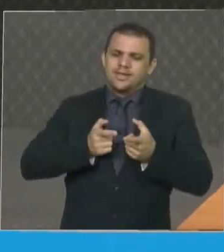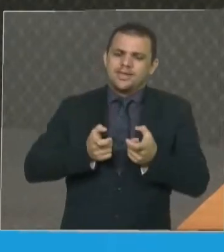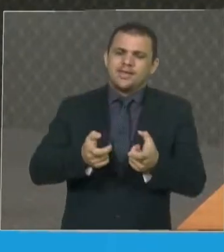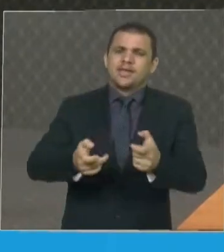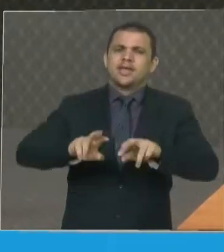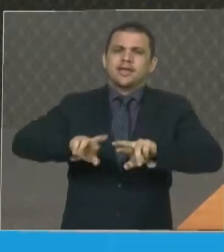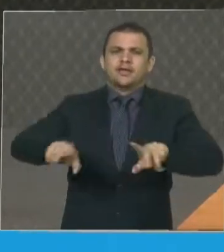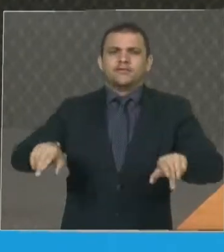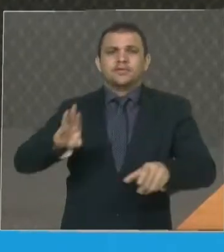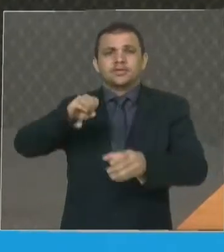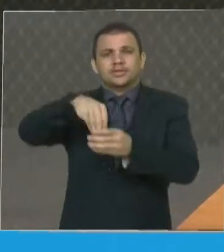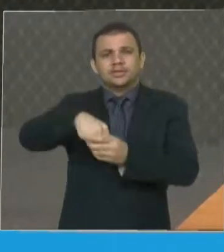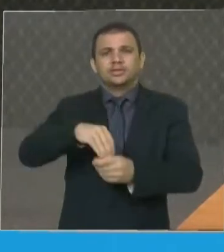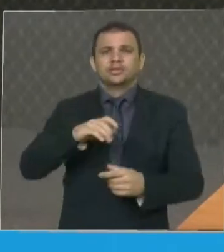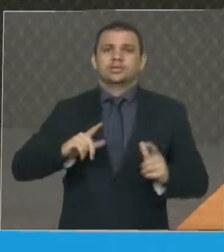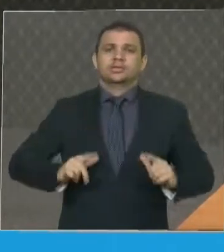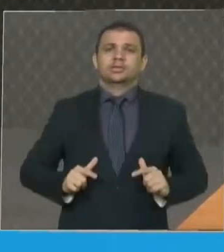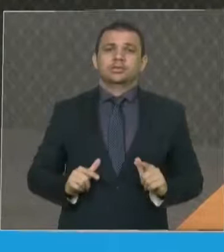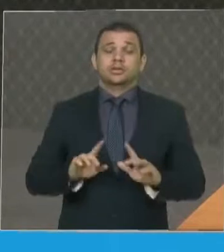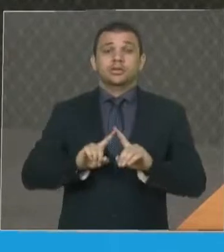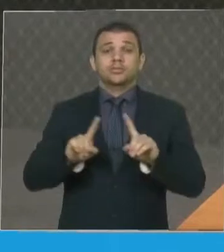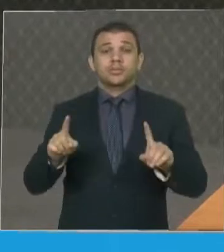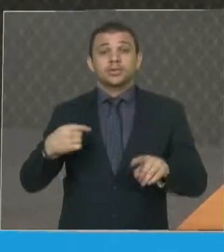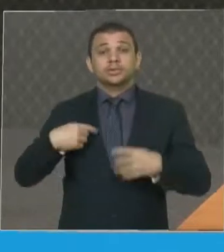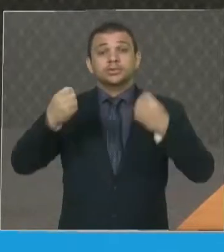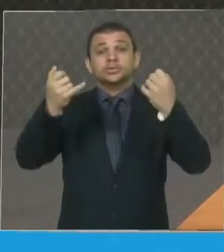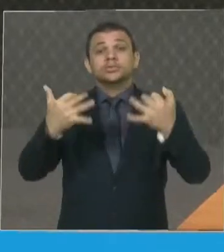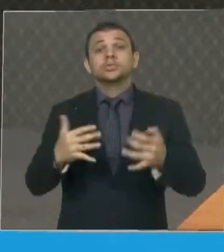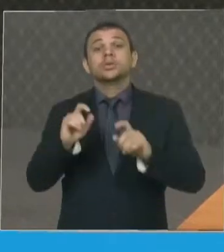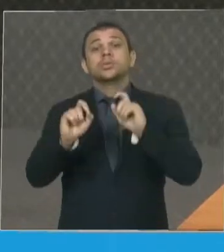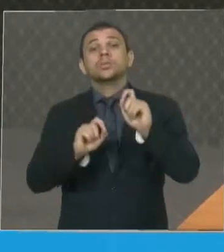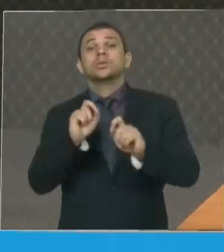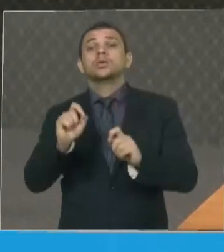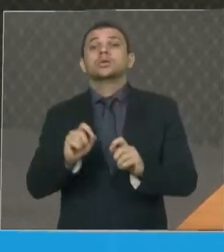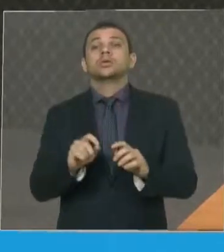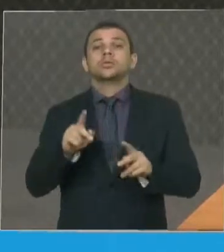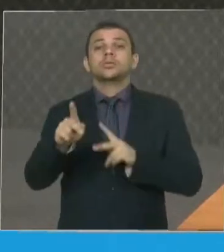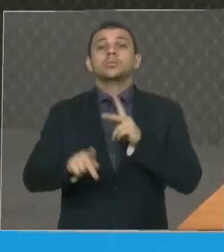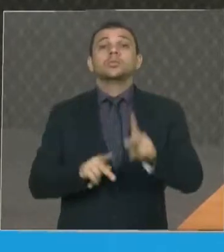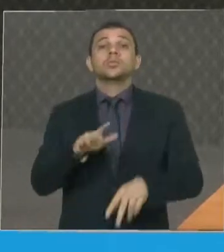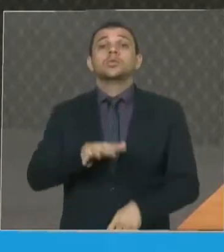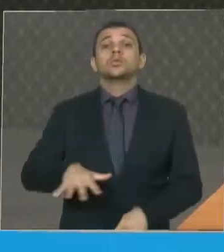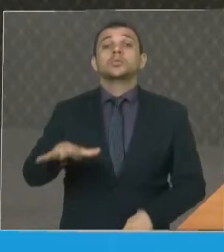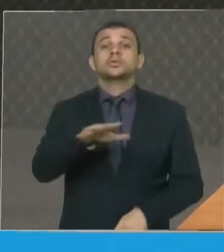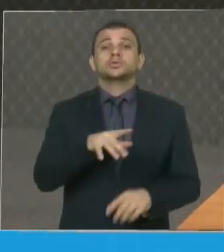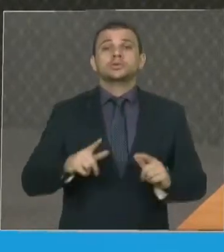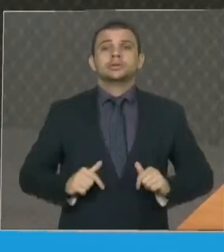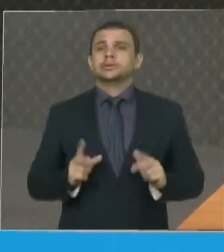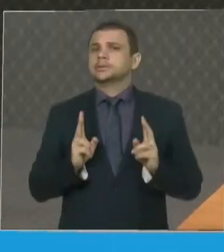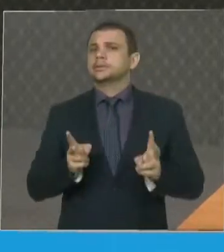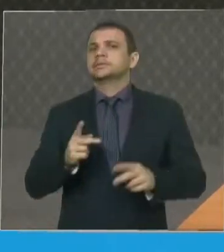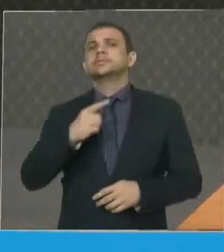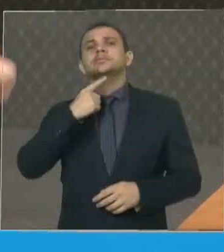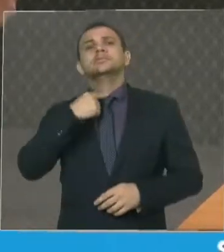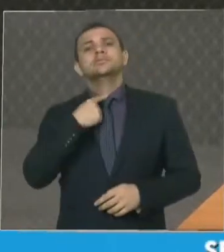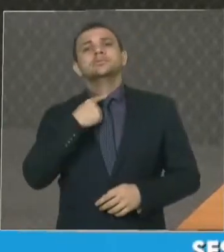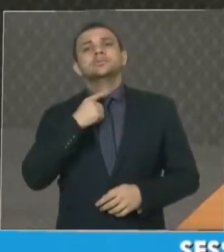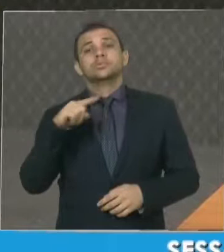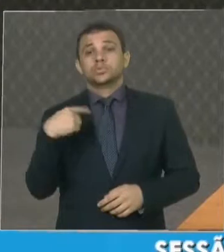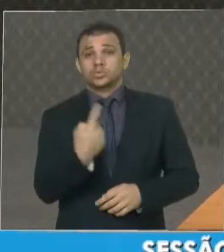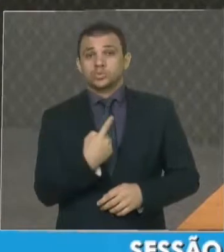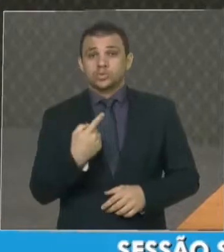Quero dizer que o povo judeu sempre é guerreiro. Nós fazemos do deserto